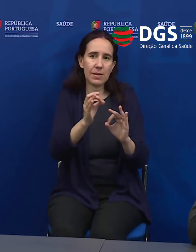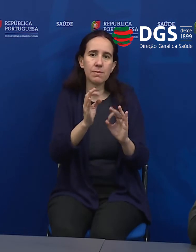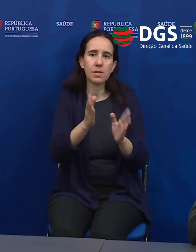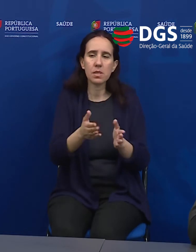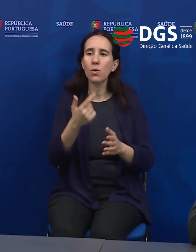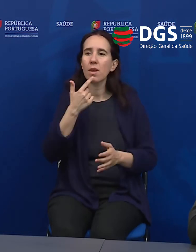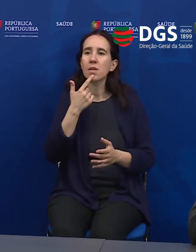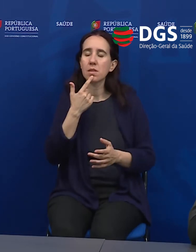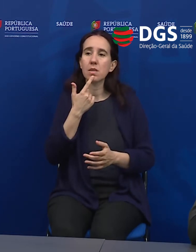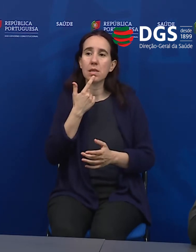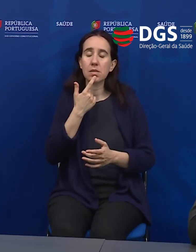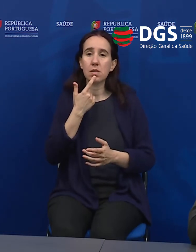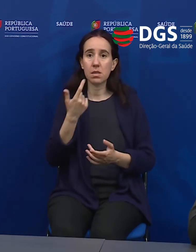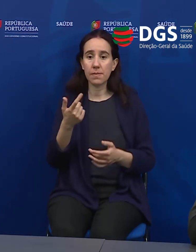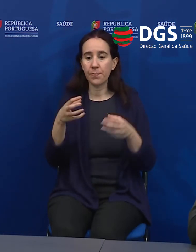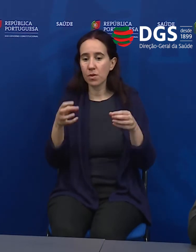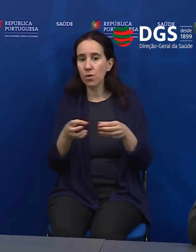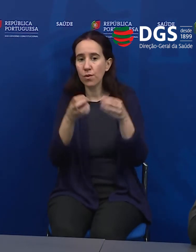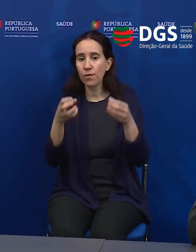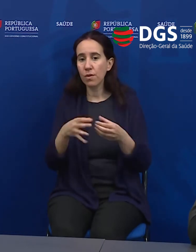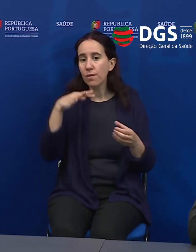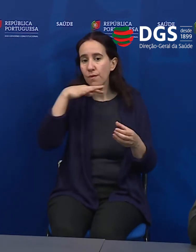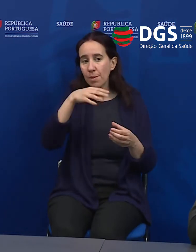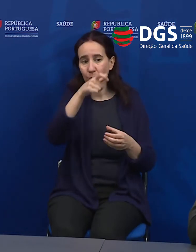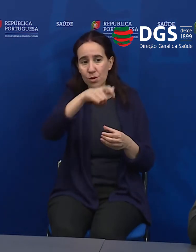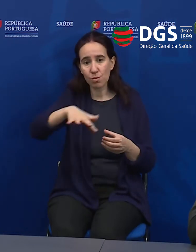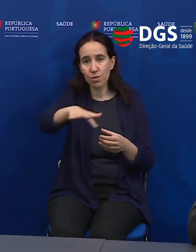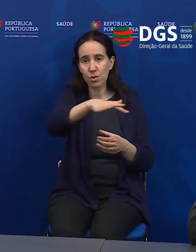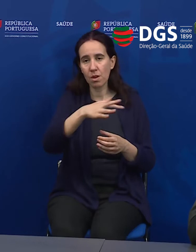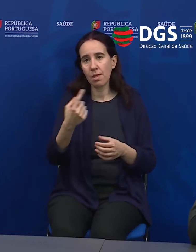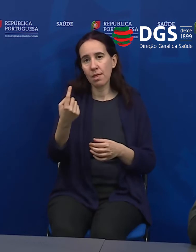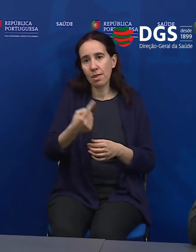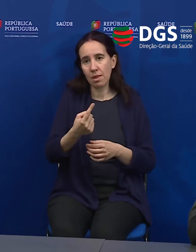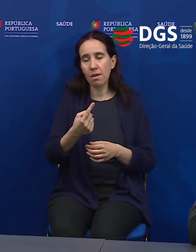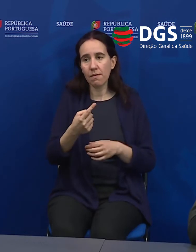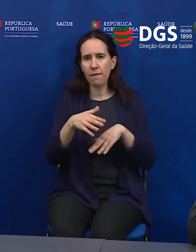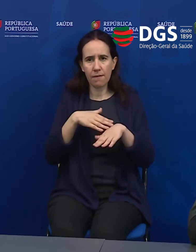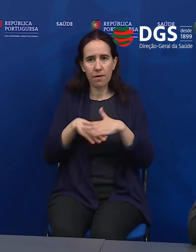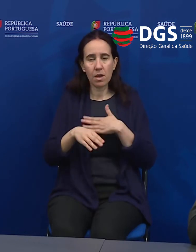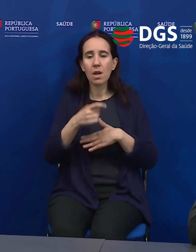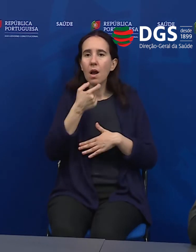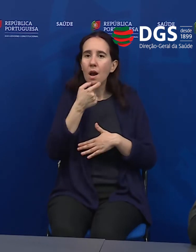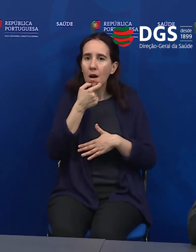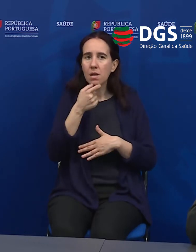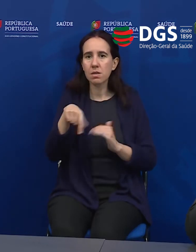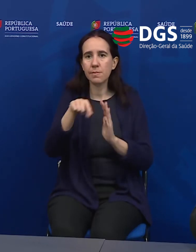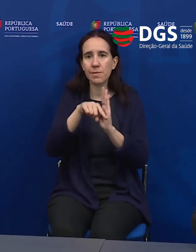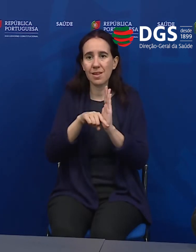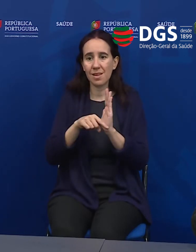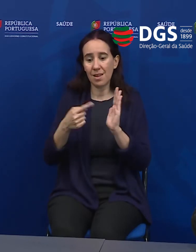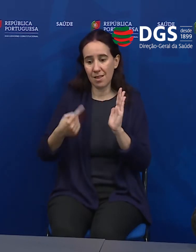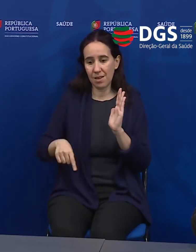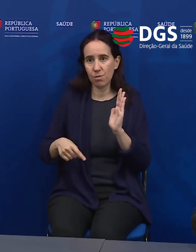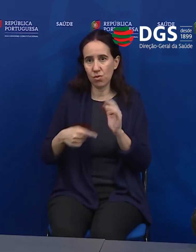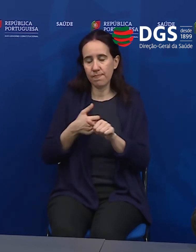isto quer dizer? Quer dizer que o convívio familiar com estas pessoas deve fazer-se mantendo todas as medidas que nós